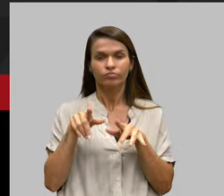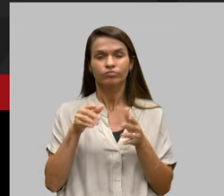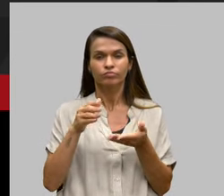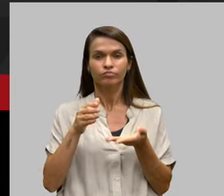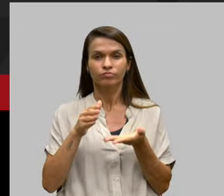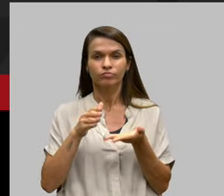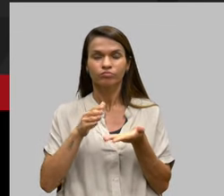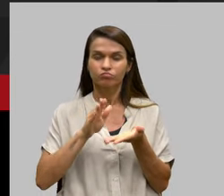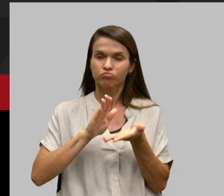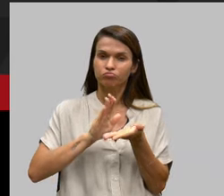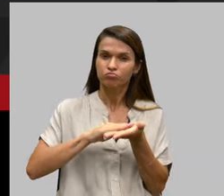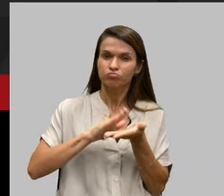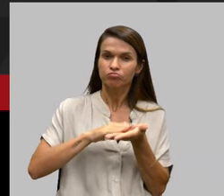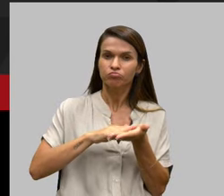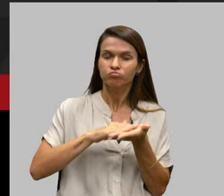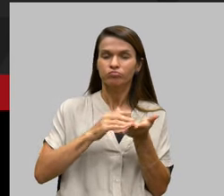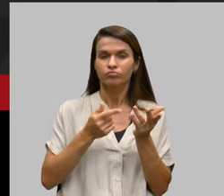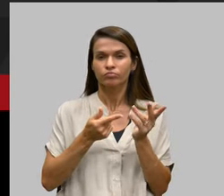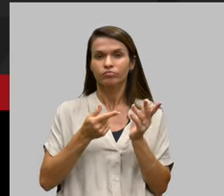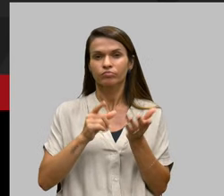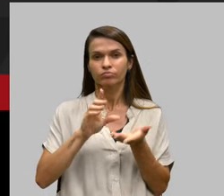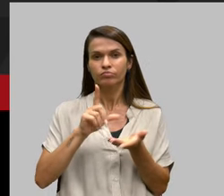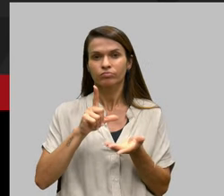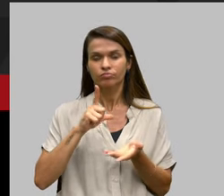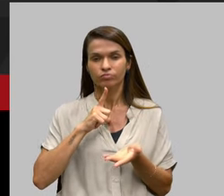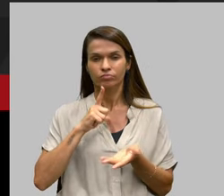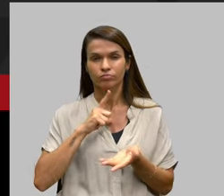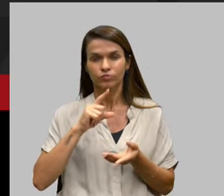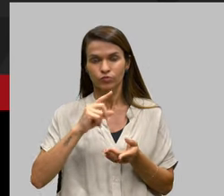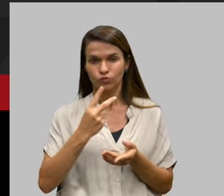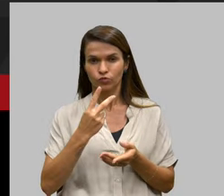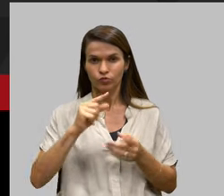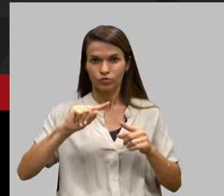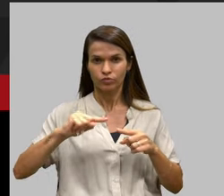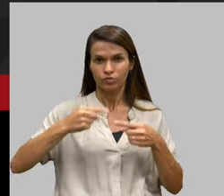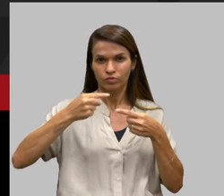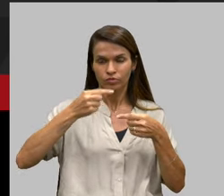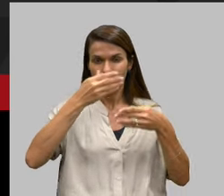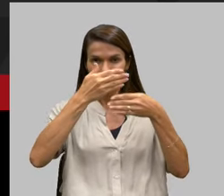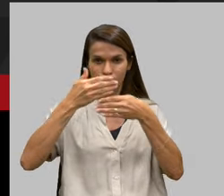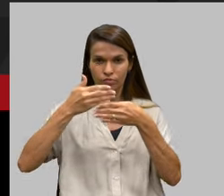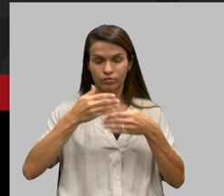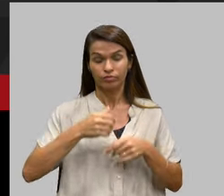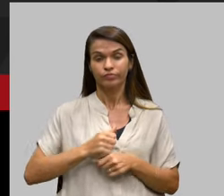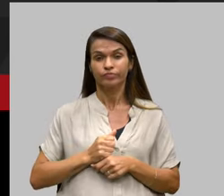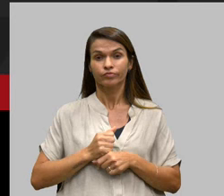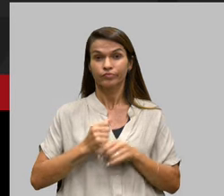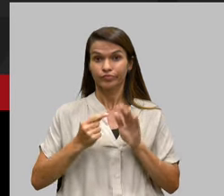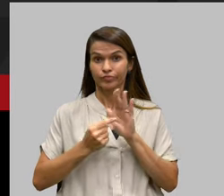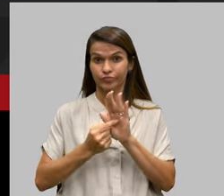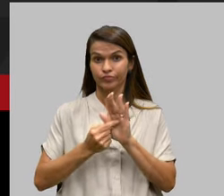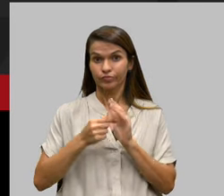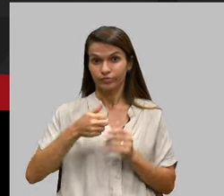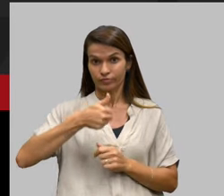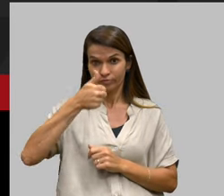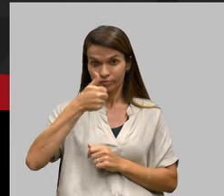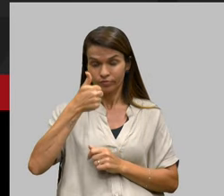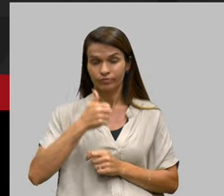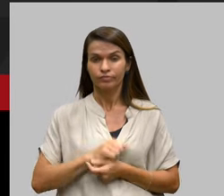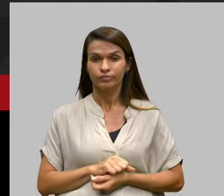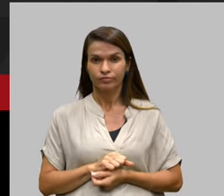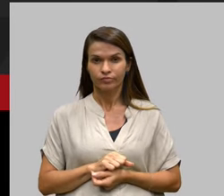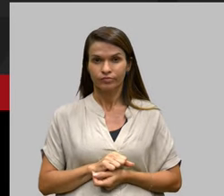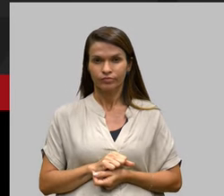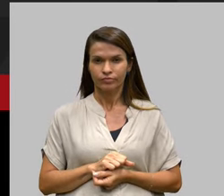realizam e temos um dois grandes desafios desses slide aqui primeiro esses esses